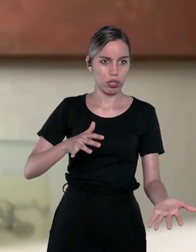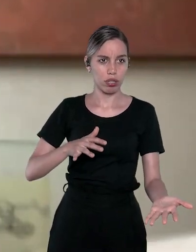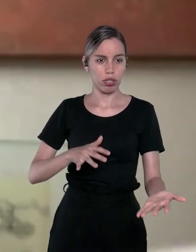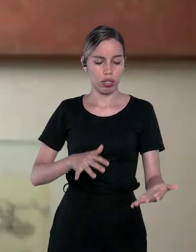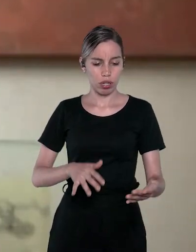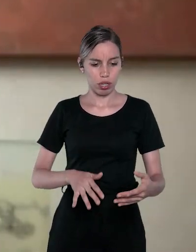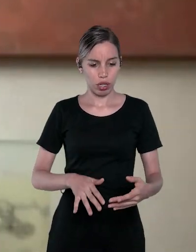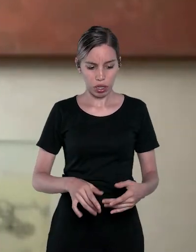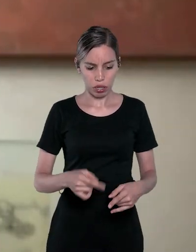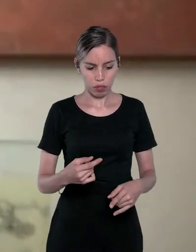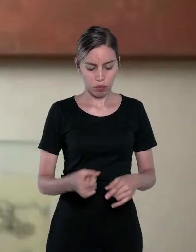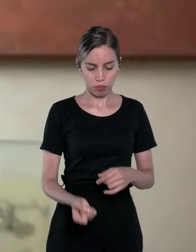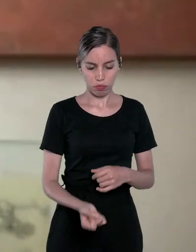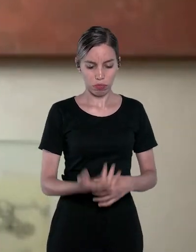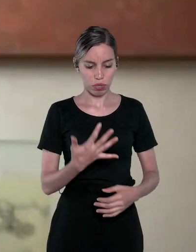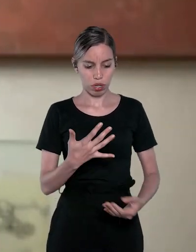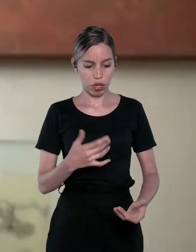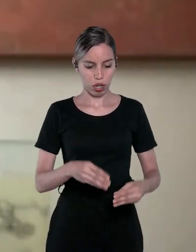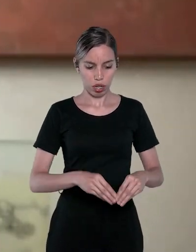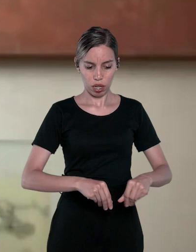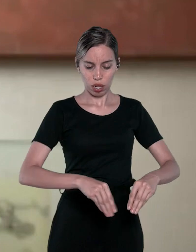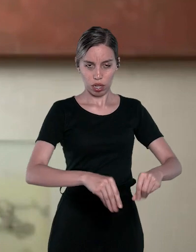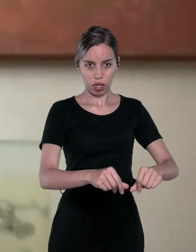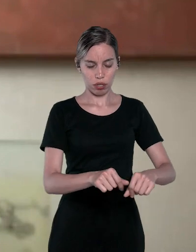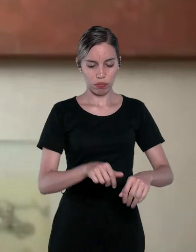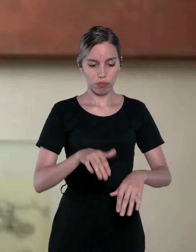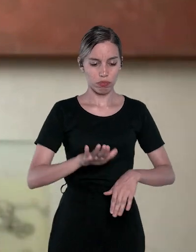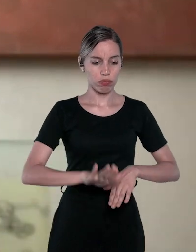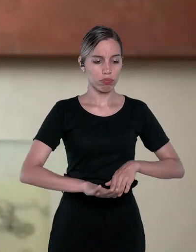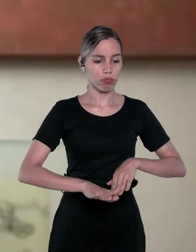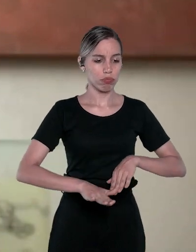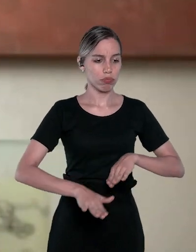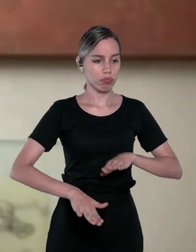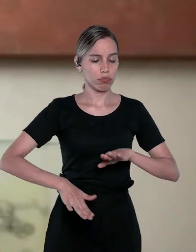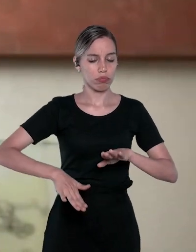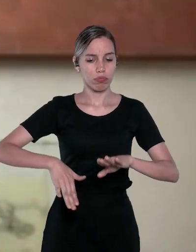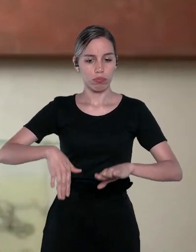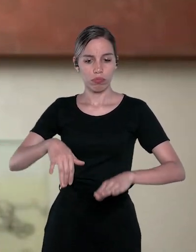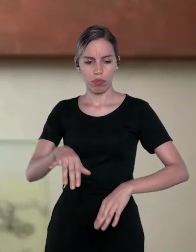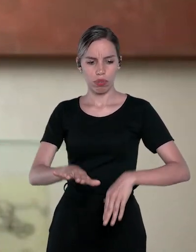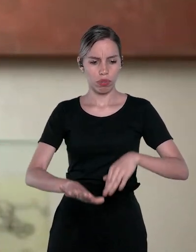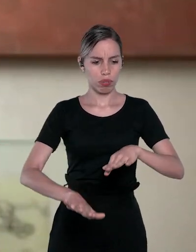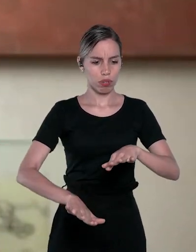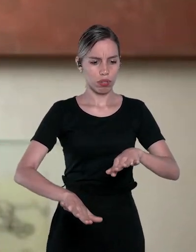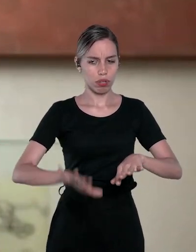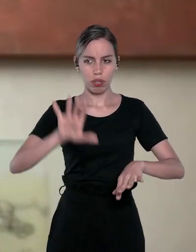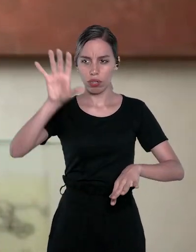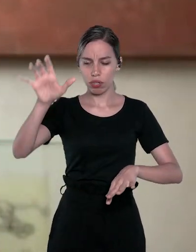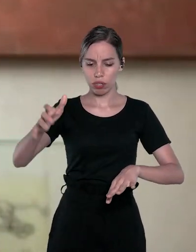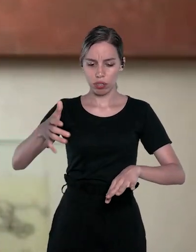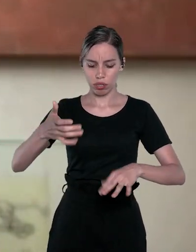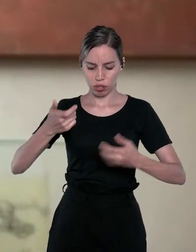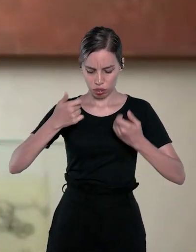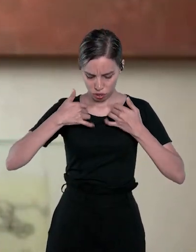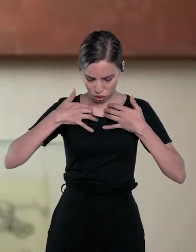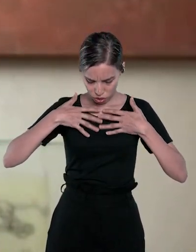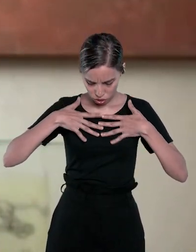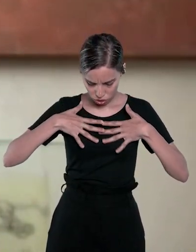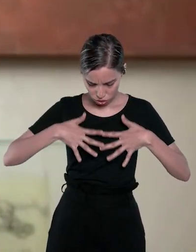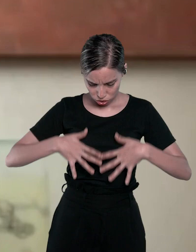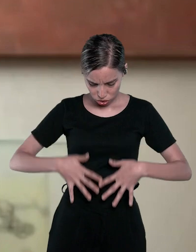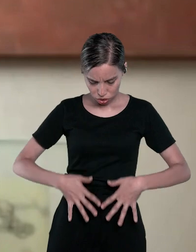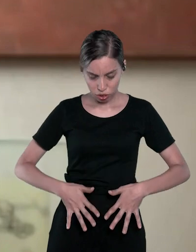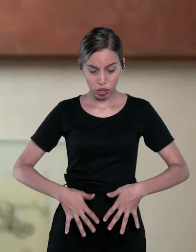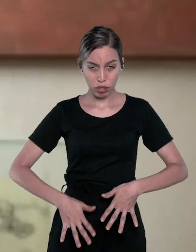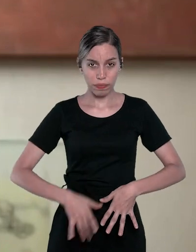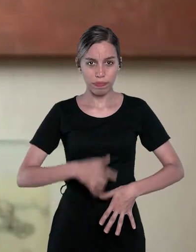de areia. Mancha vermelha, a sua roupa escreve em ondas poemas com